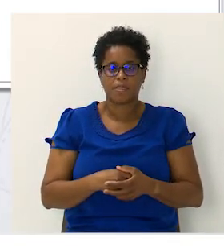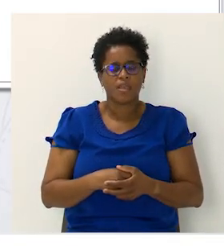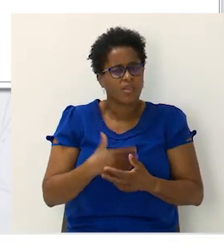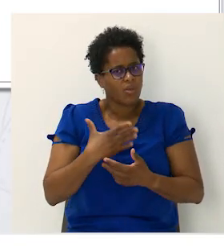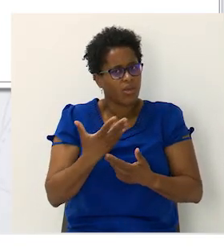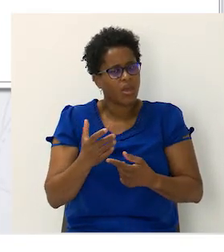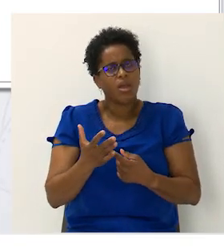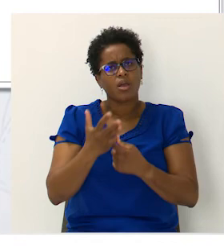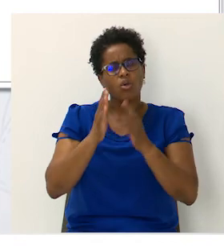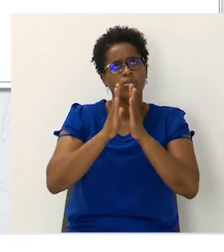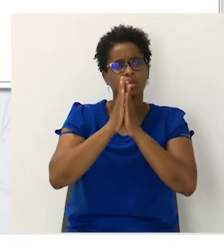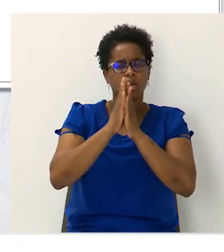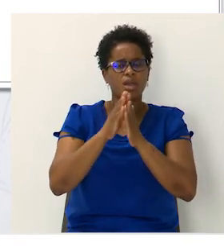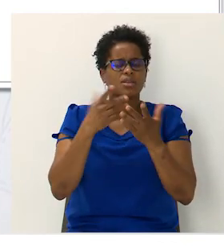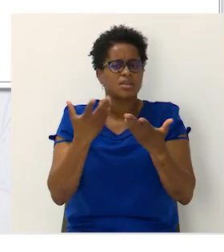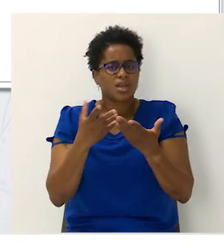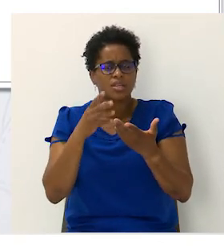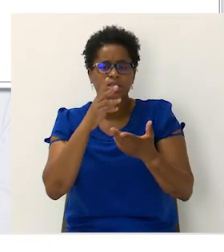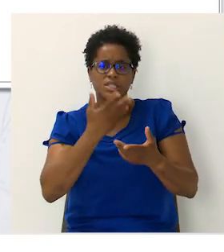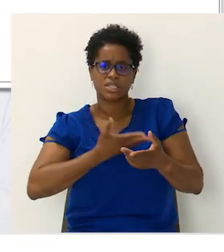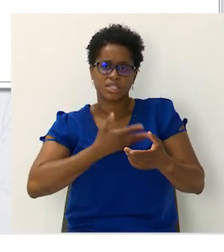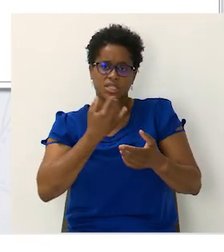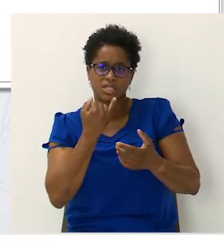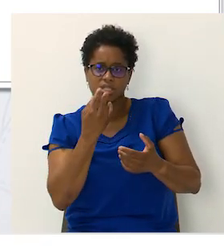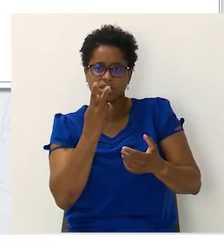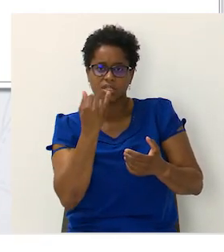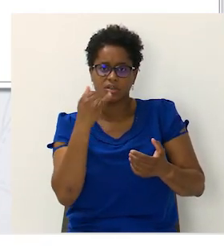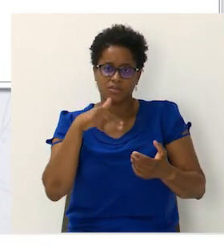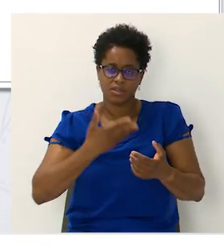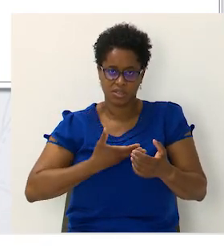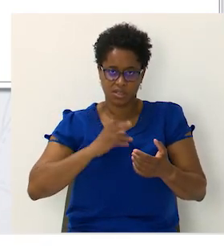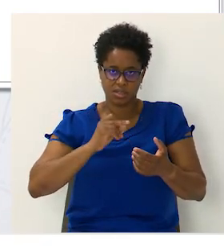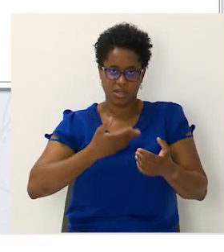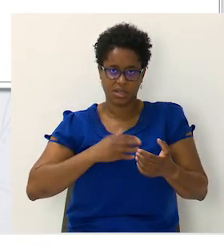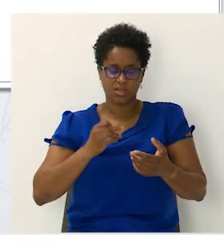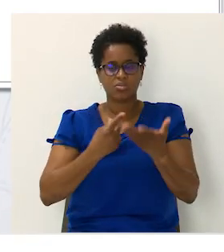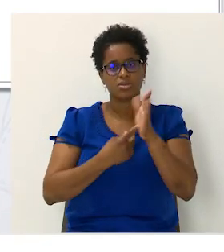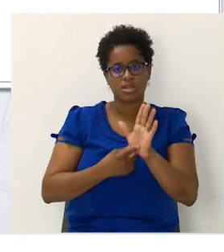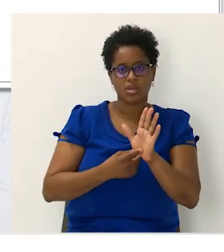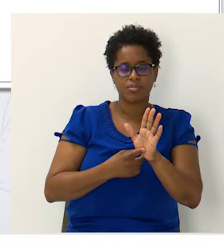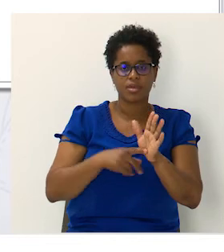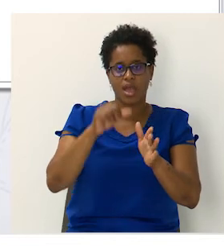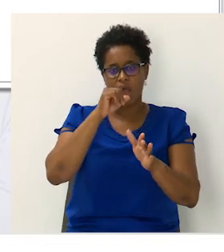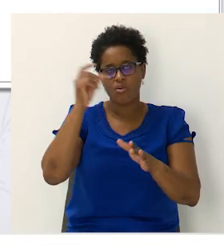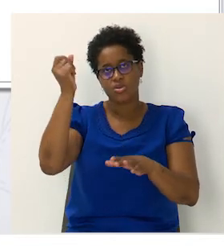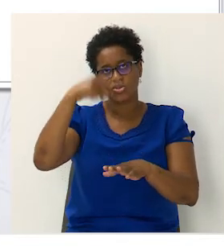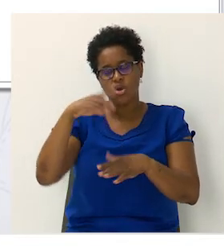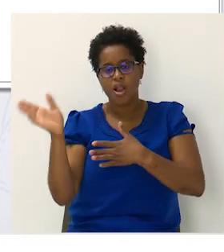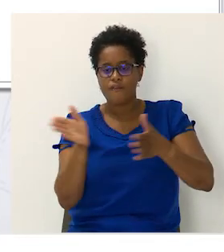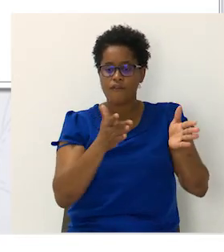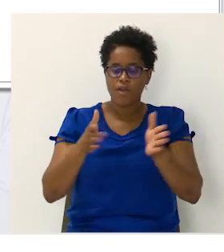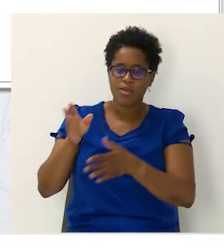adoravam certas divindades, como, por exemplo, a água, sol, vento e a